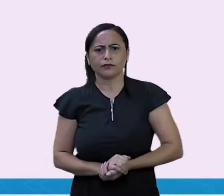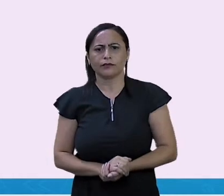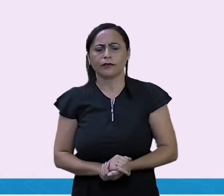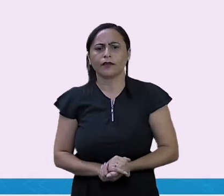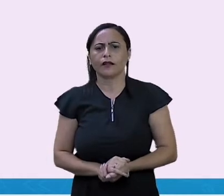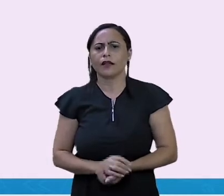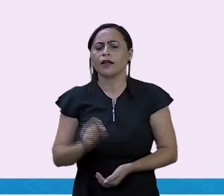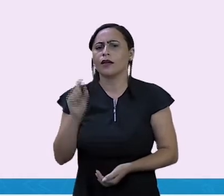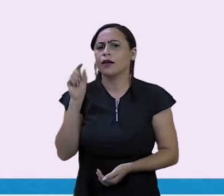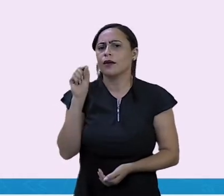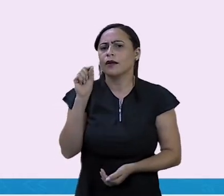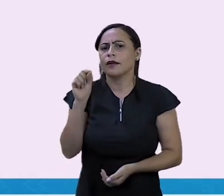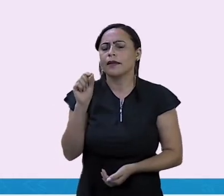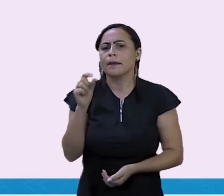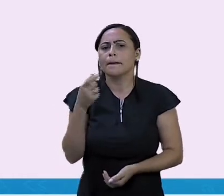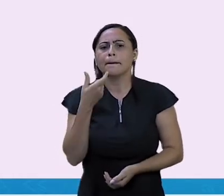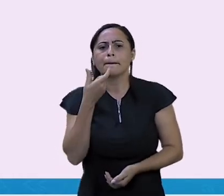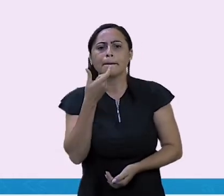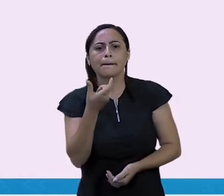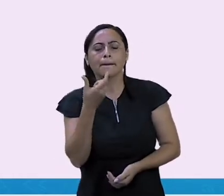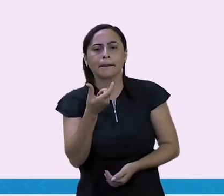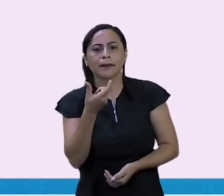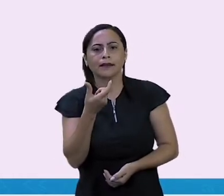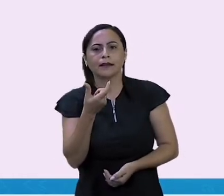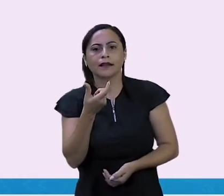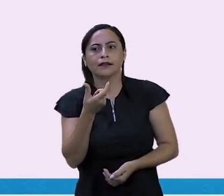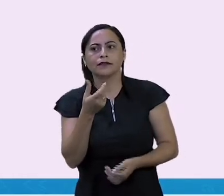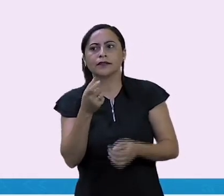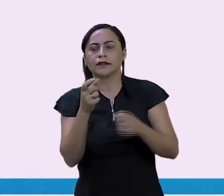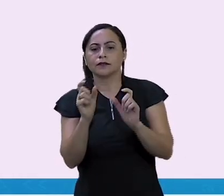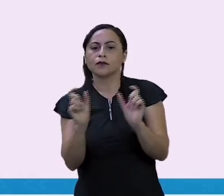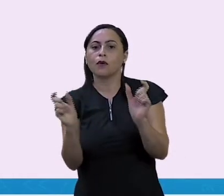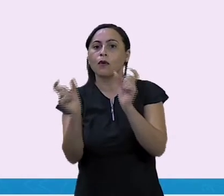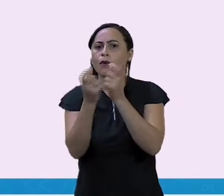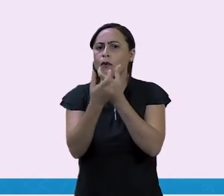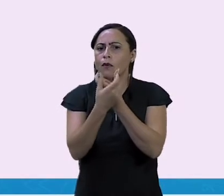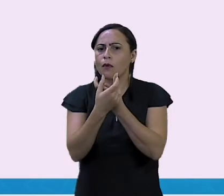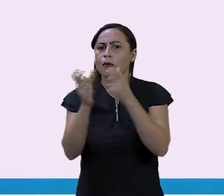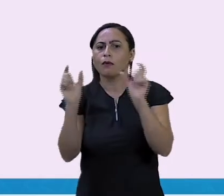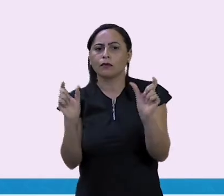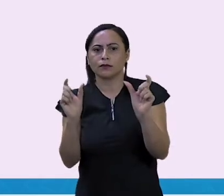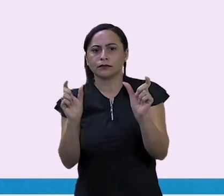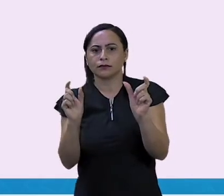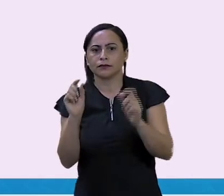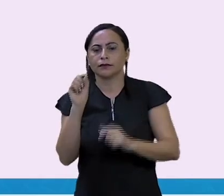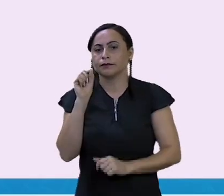são palavras onônimas? Dê um exemplo. Então vamos lá.